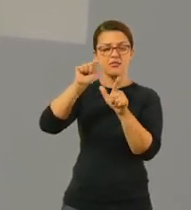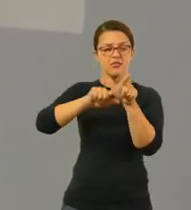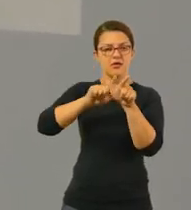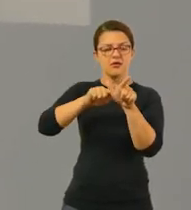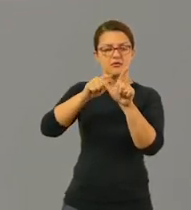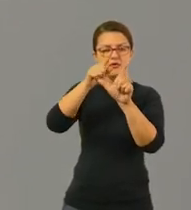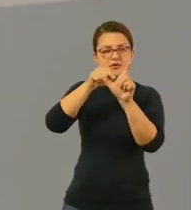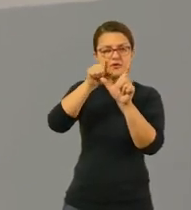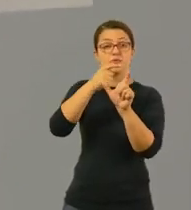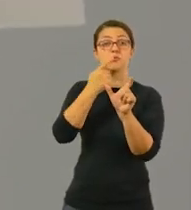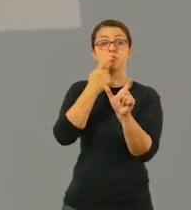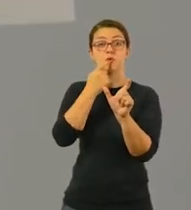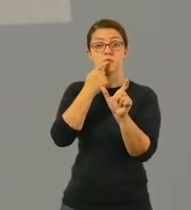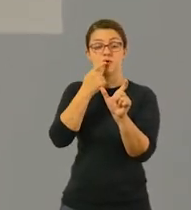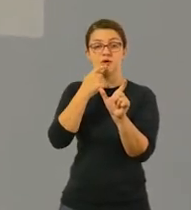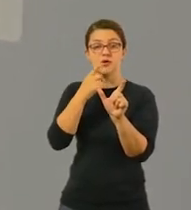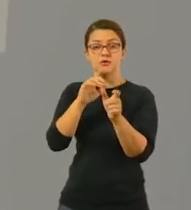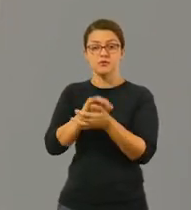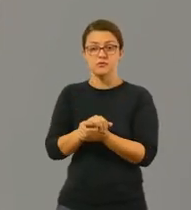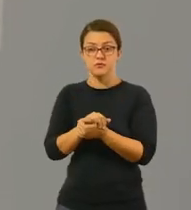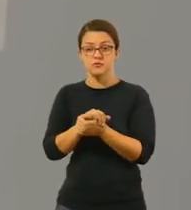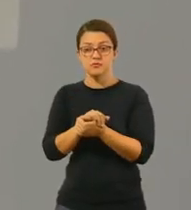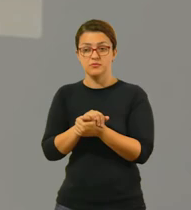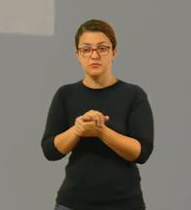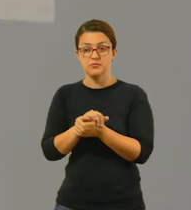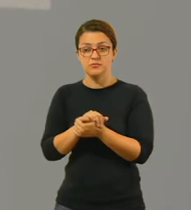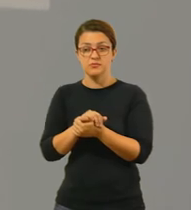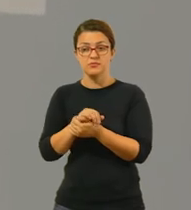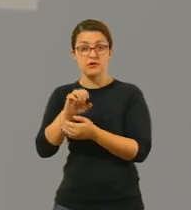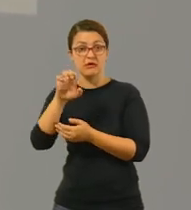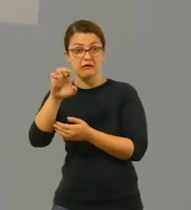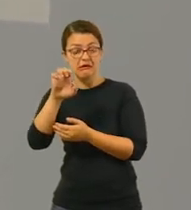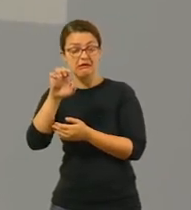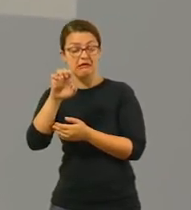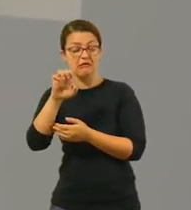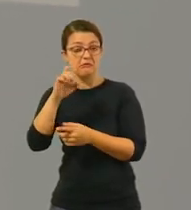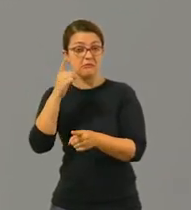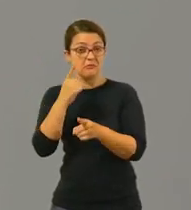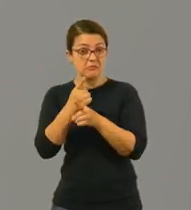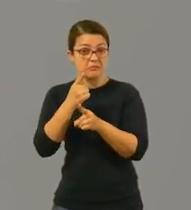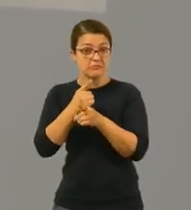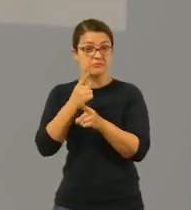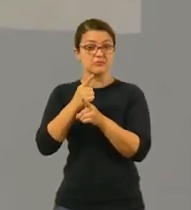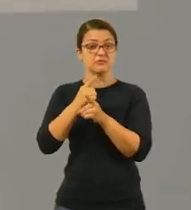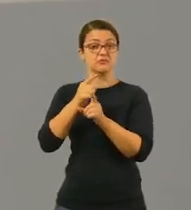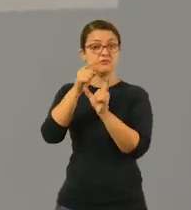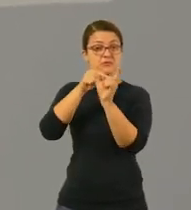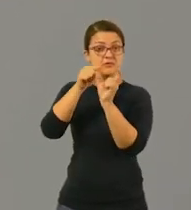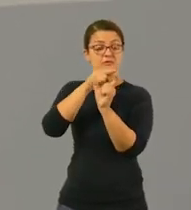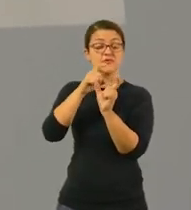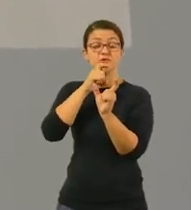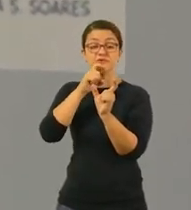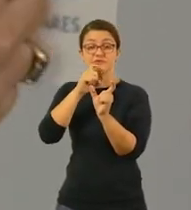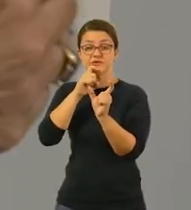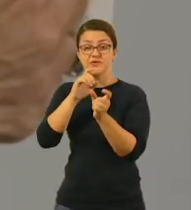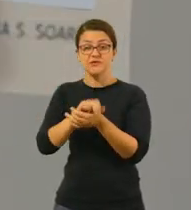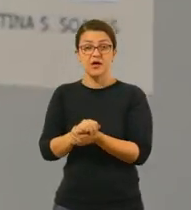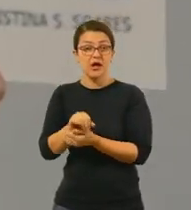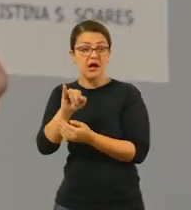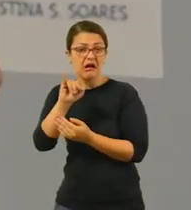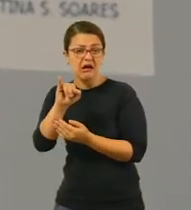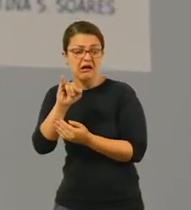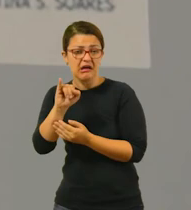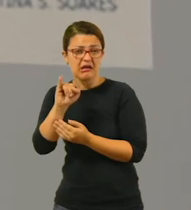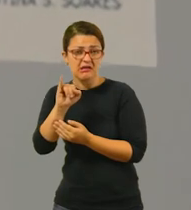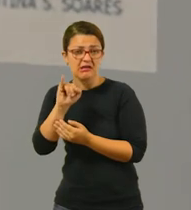E, você vai pintar de verde. Eu já descobri que tem 3. A letra I, você simplesmente vai só procurar e